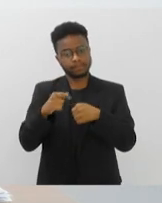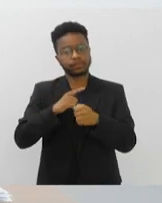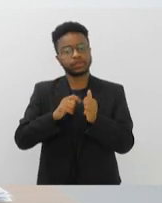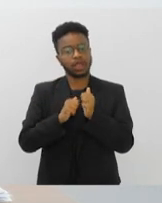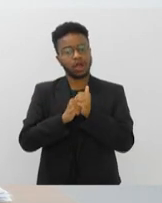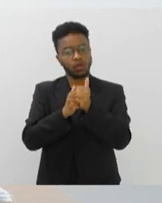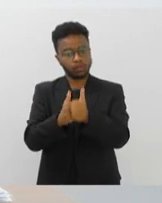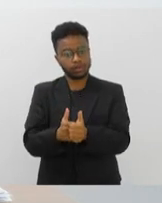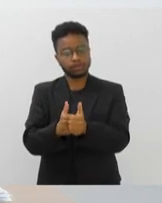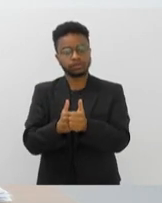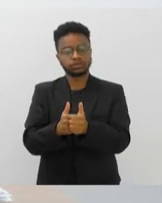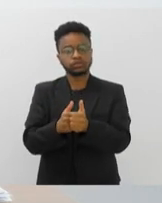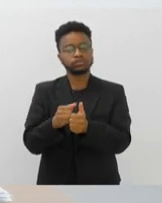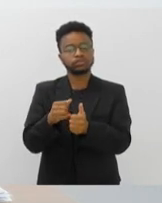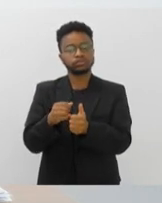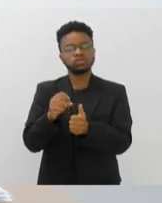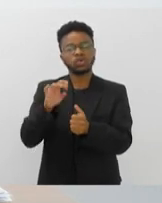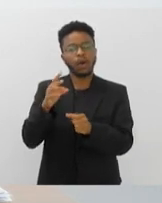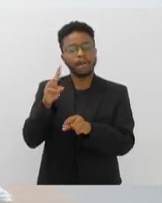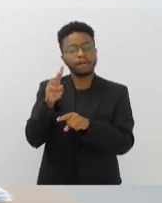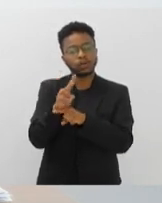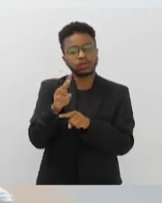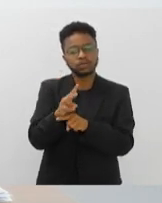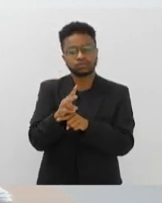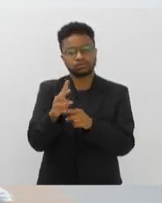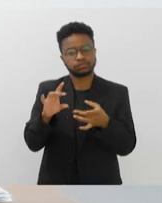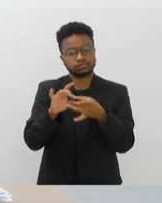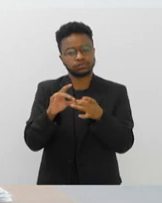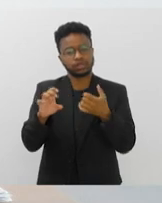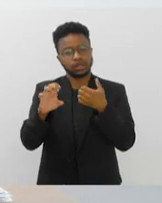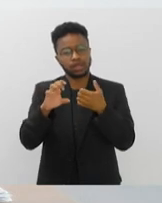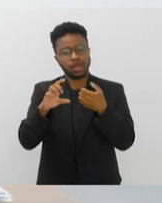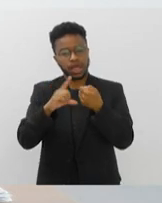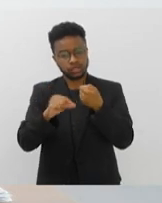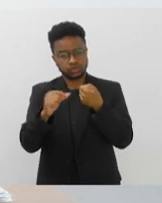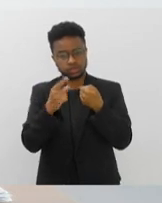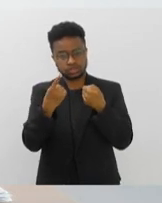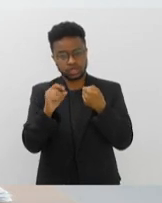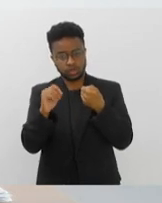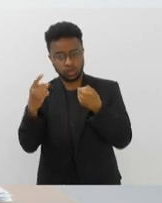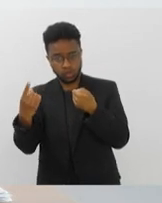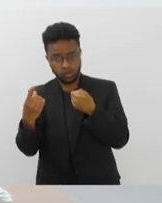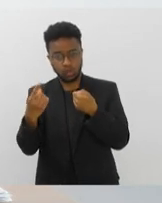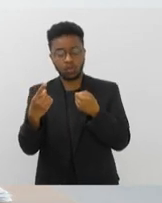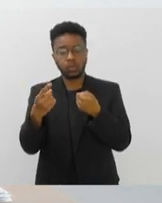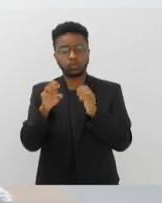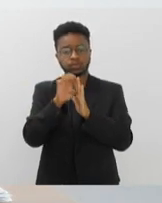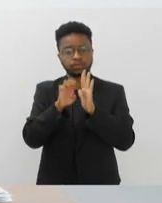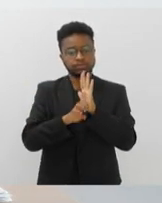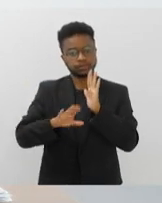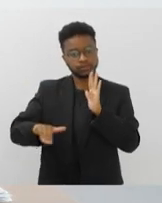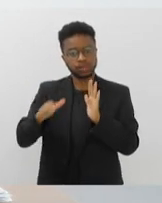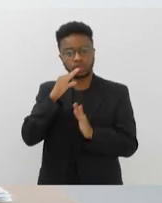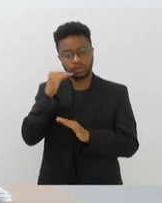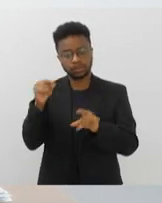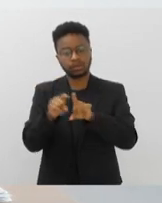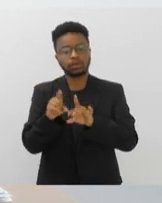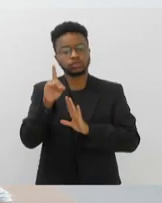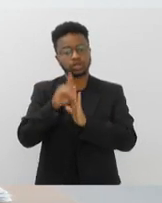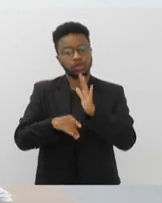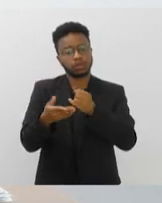não apenas como medida protetiva prevista lá no artigo 101 do Estatuto da Criança adolesente mas como direito fundamental previsto na